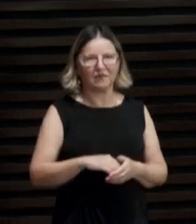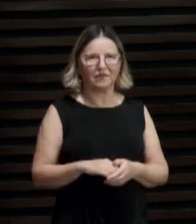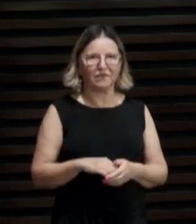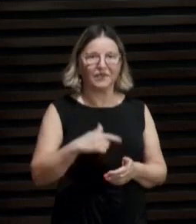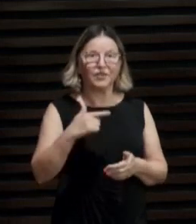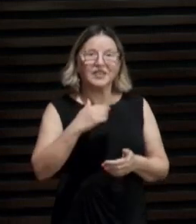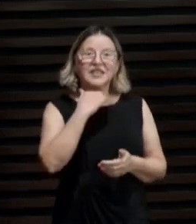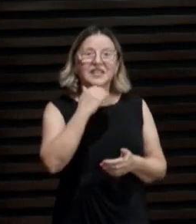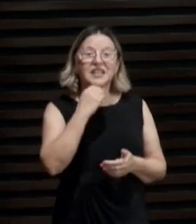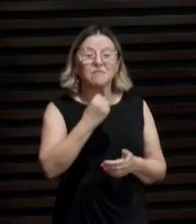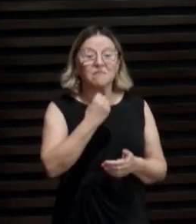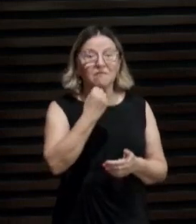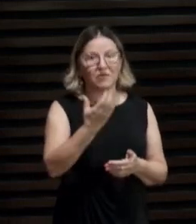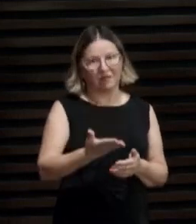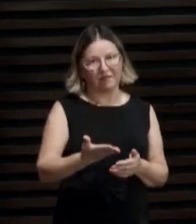ninguém bom.